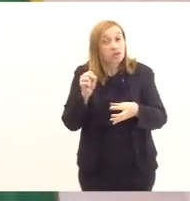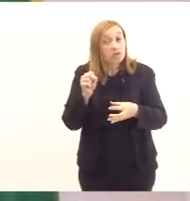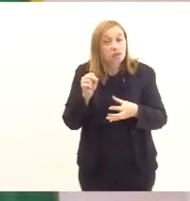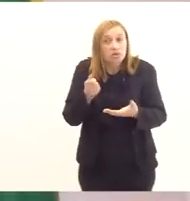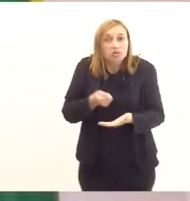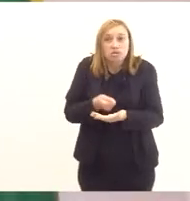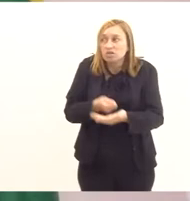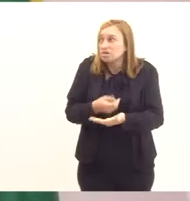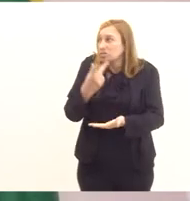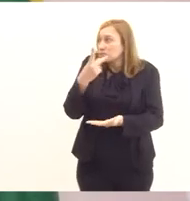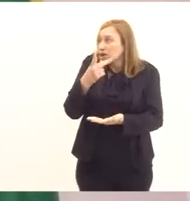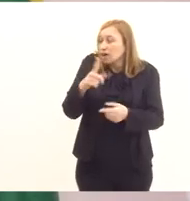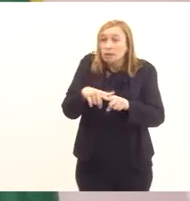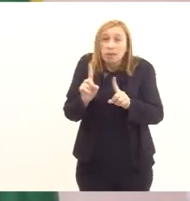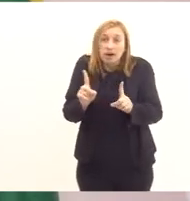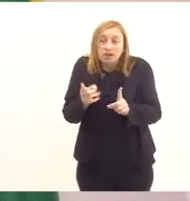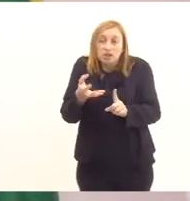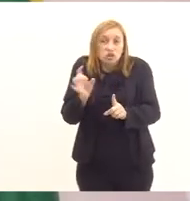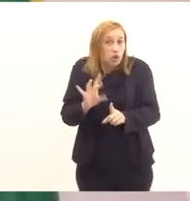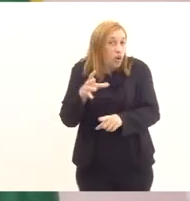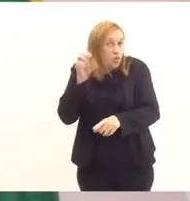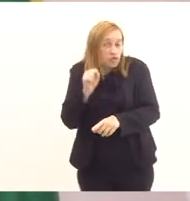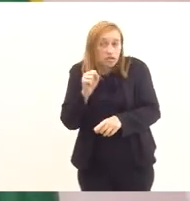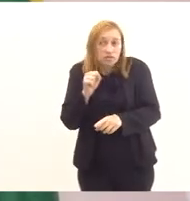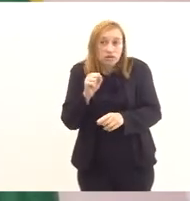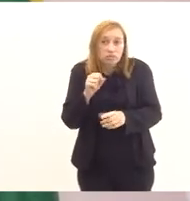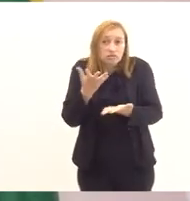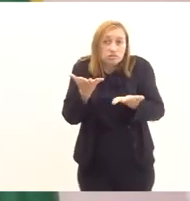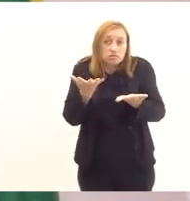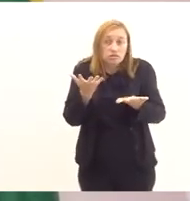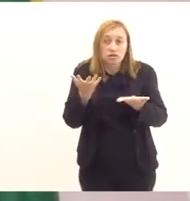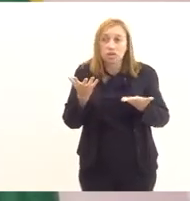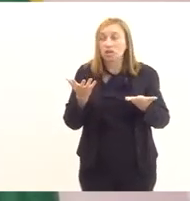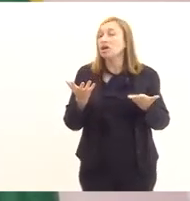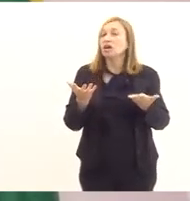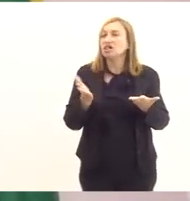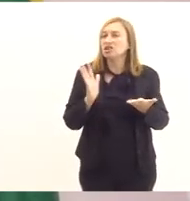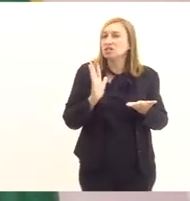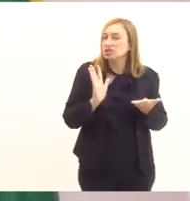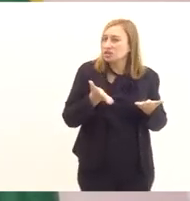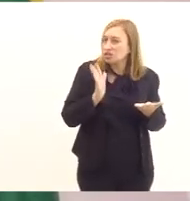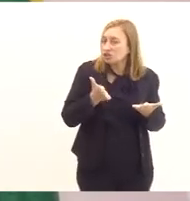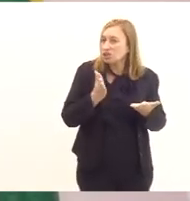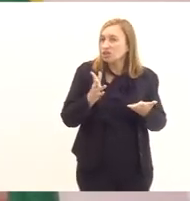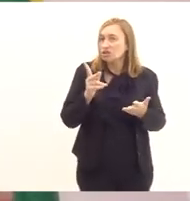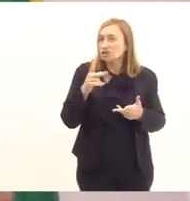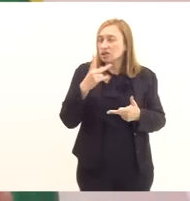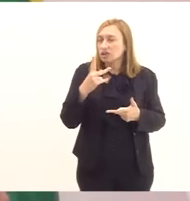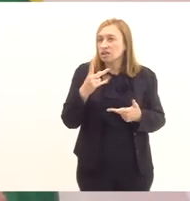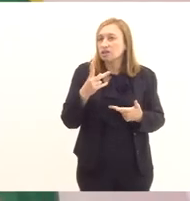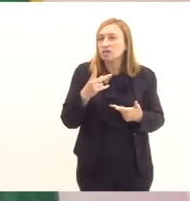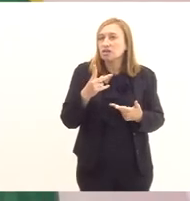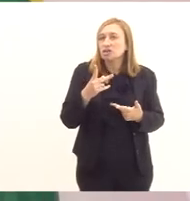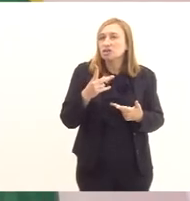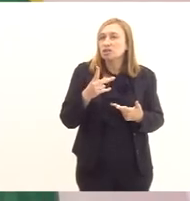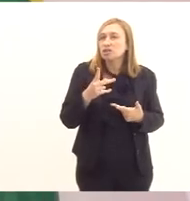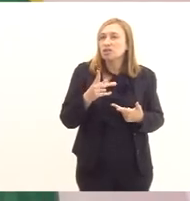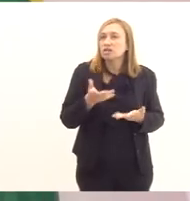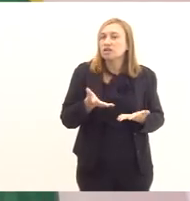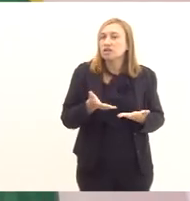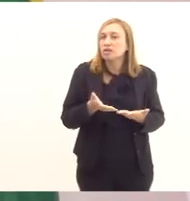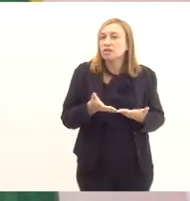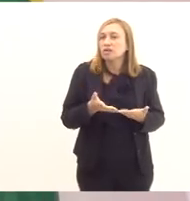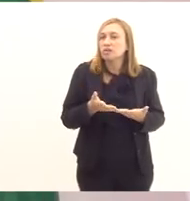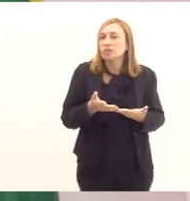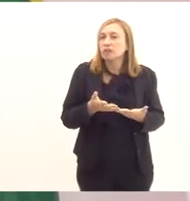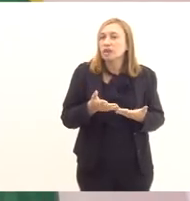deveria ser uma obrigação dele mas que ele ouviu diante do que a gente já tá antecipando que será uma